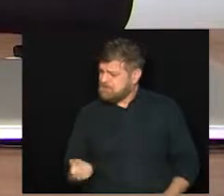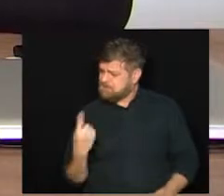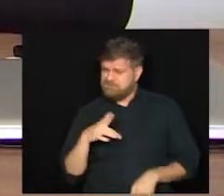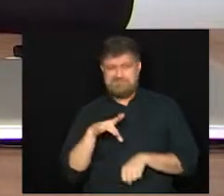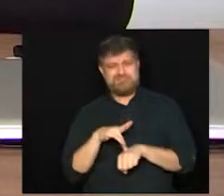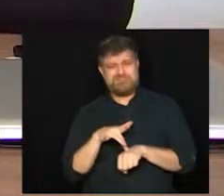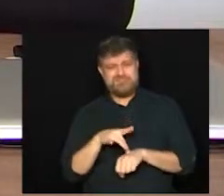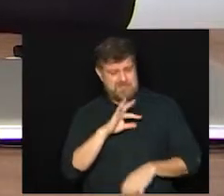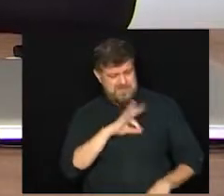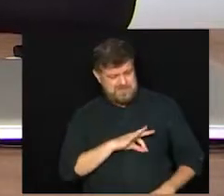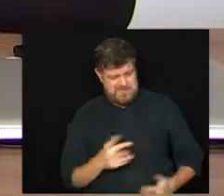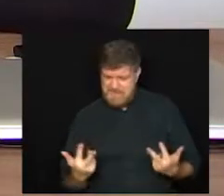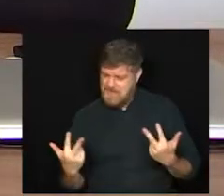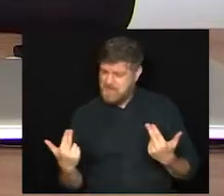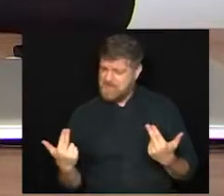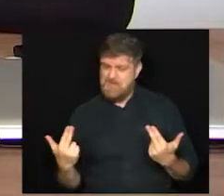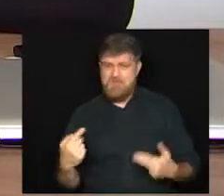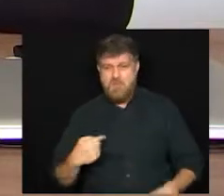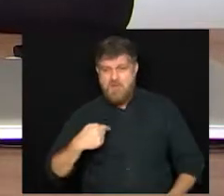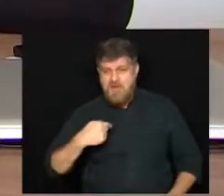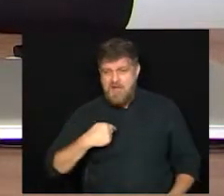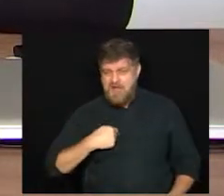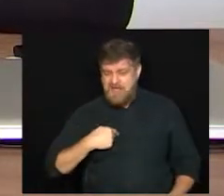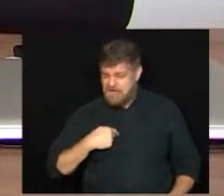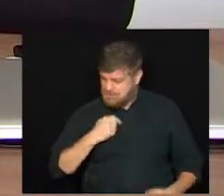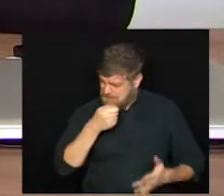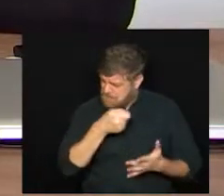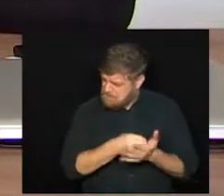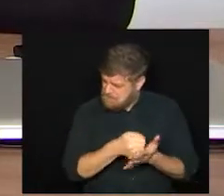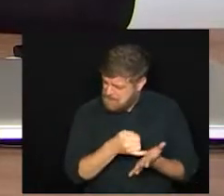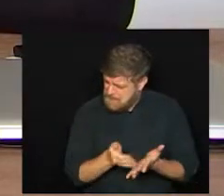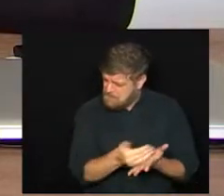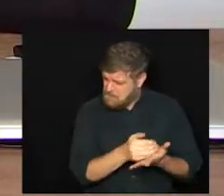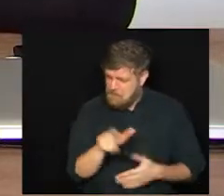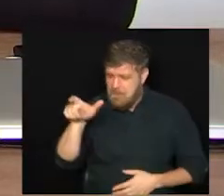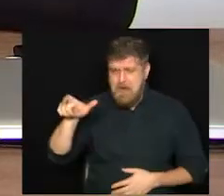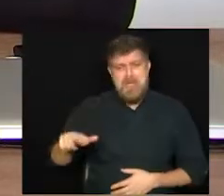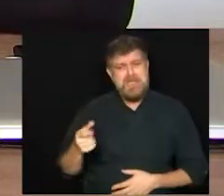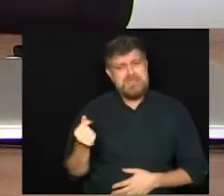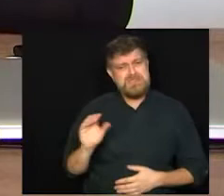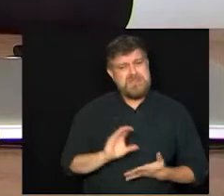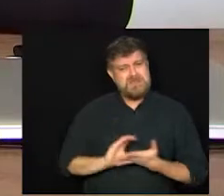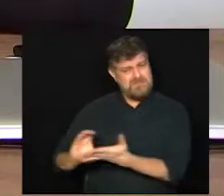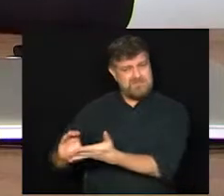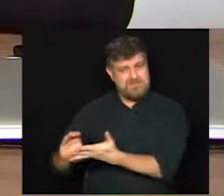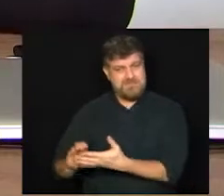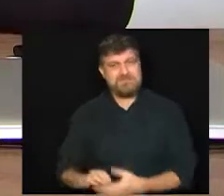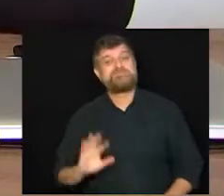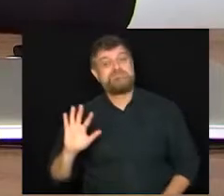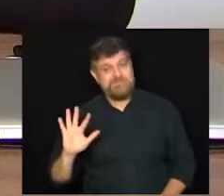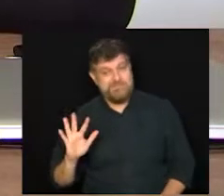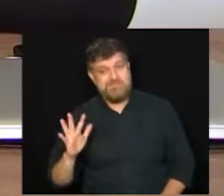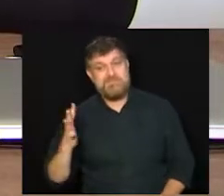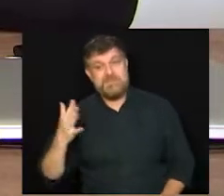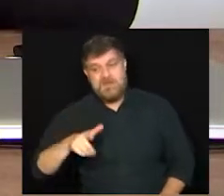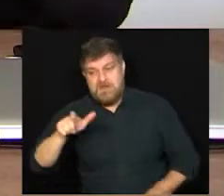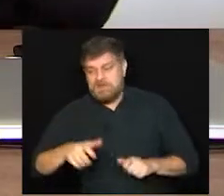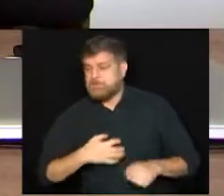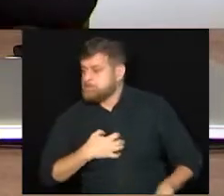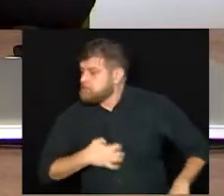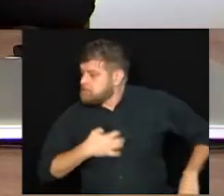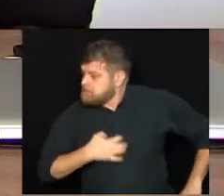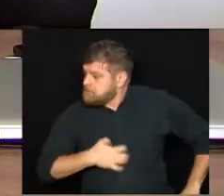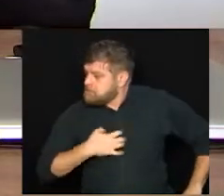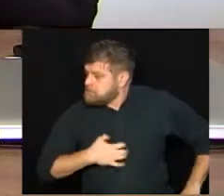mesmo salário numa mesma empresa, isso acontece, né, Marcela? Nossa, isso acontece demais e assim, as pessoas ficam bravas, às vezes